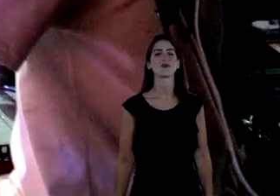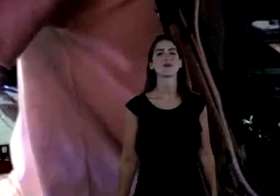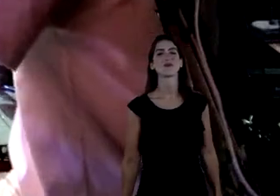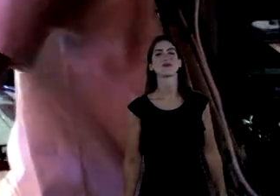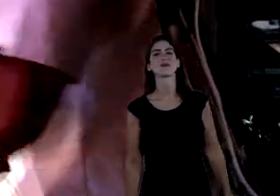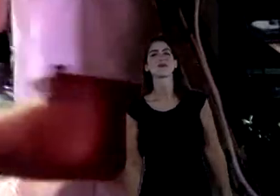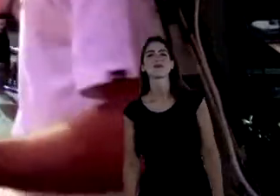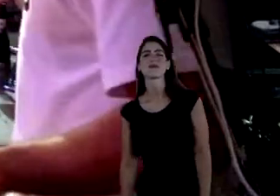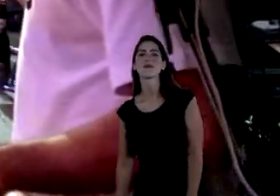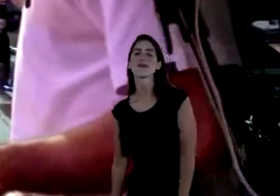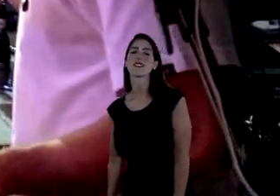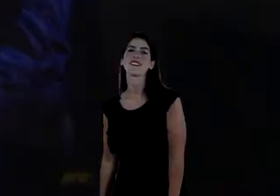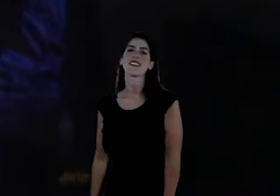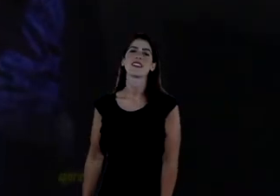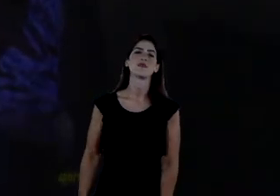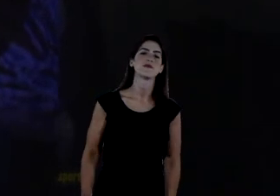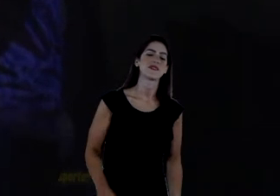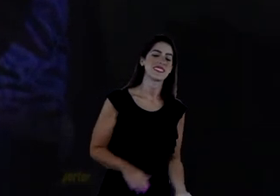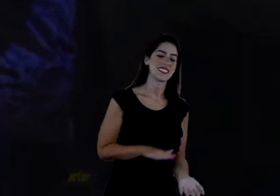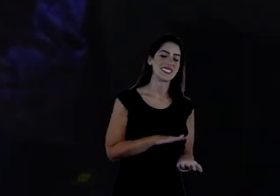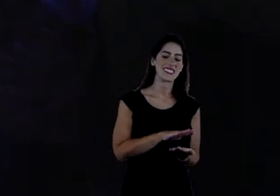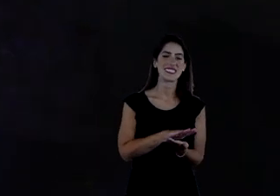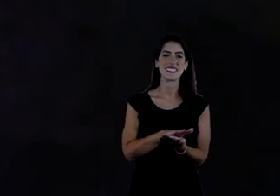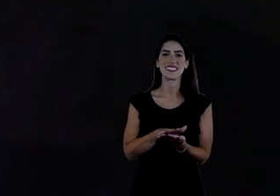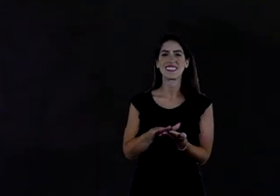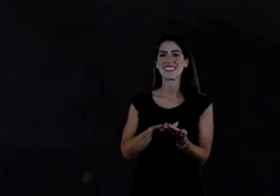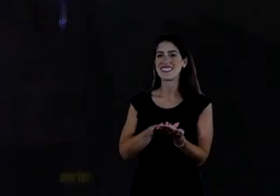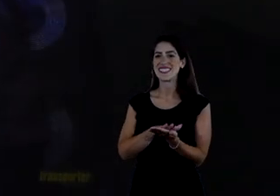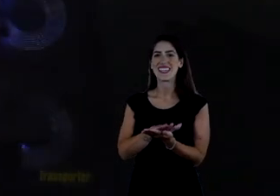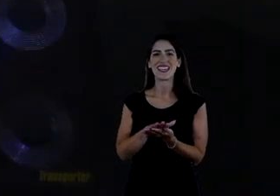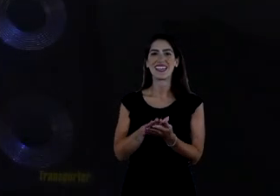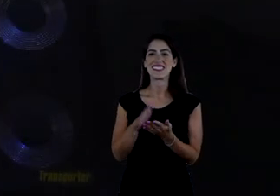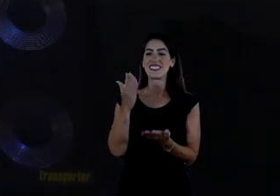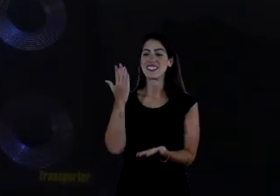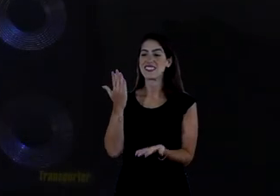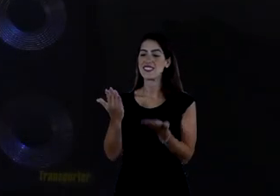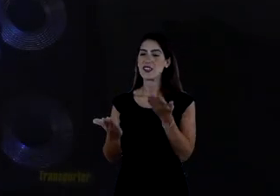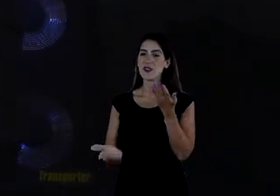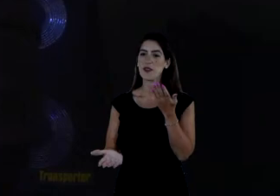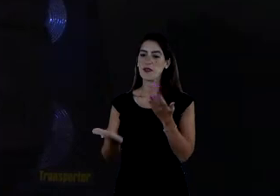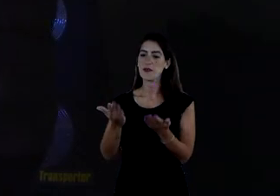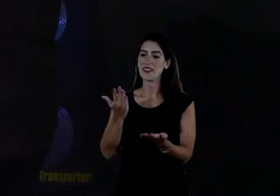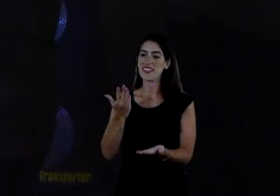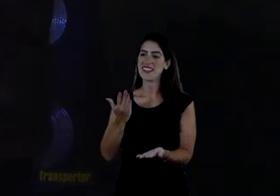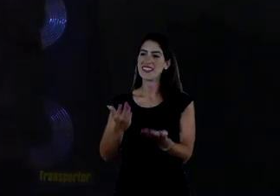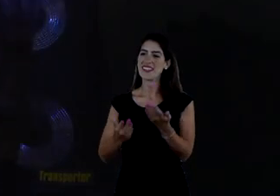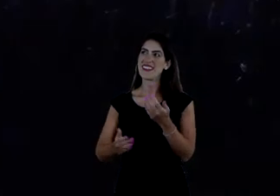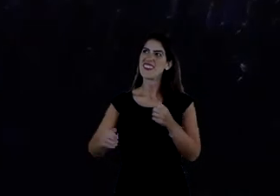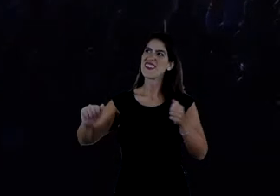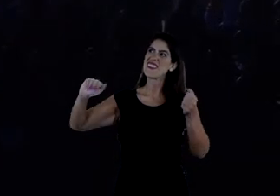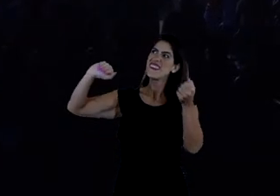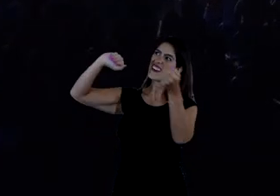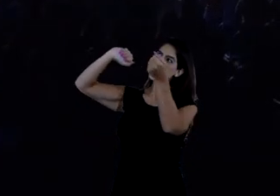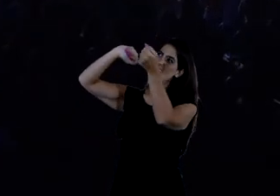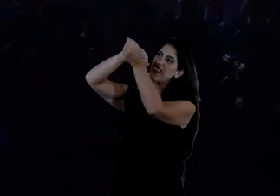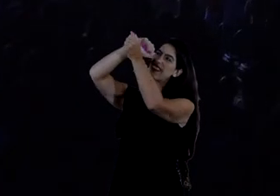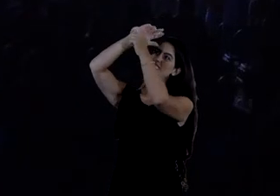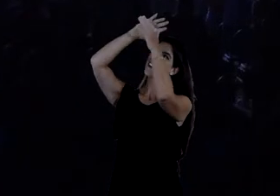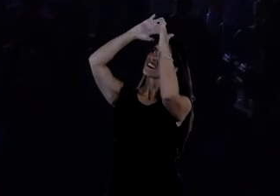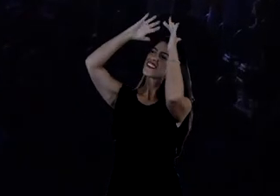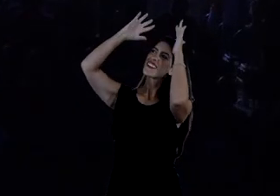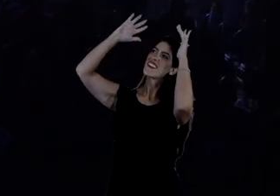Comparará com a glória que há de